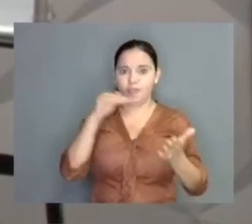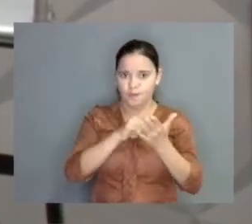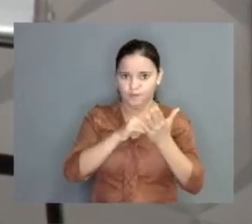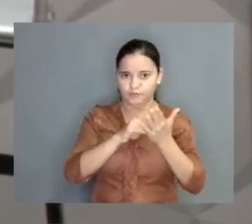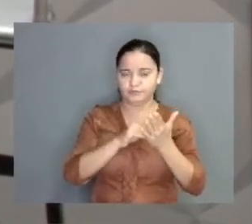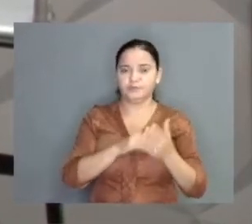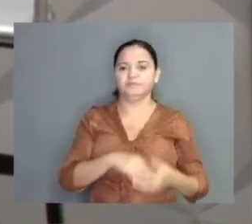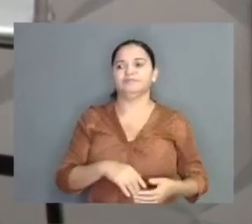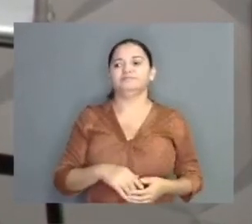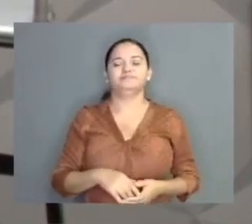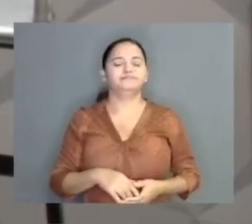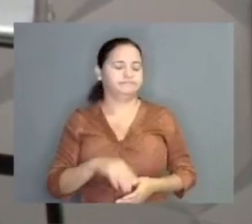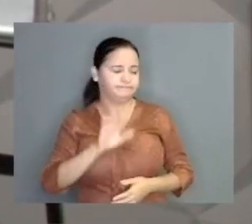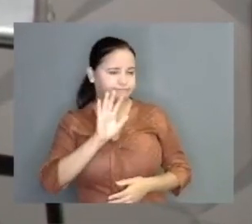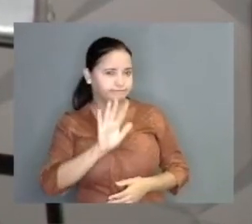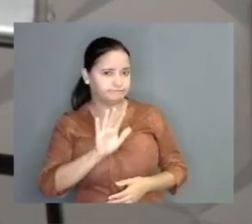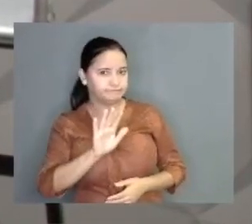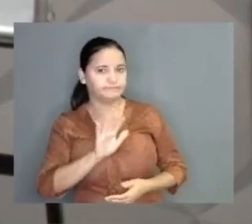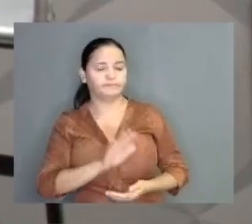é o seguinte.